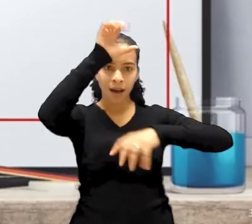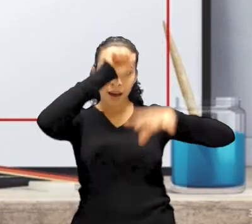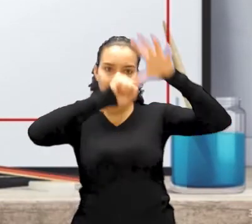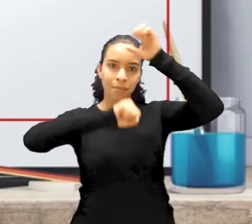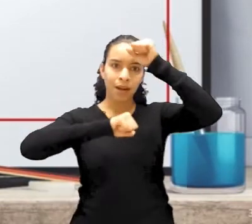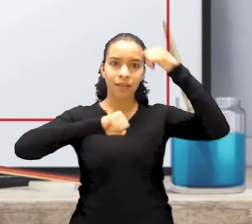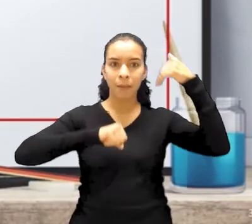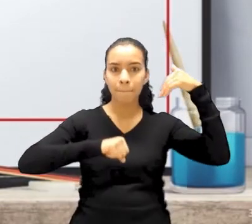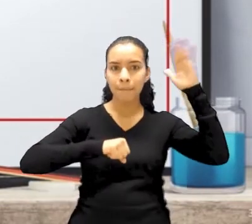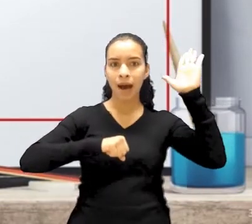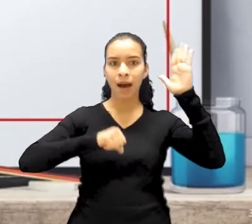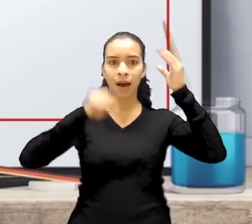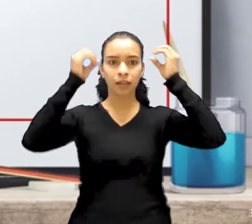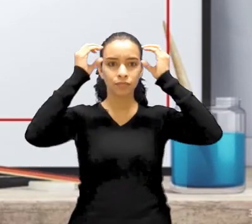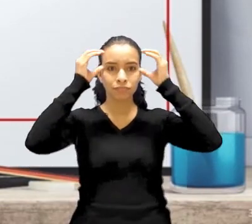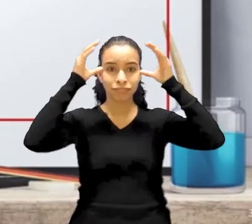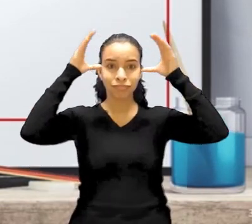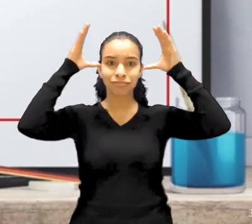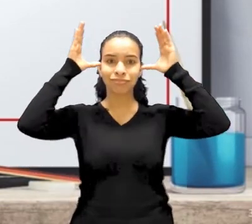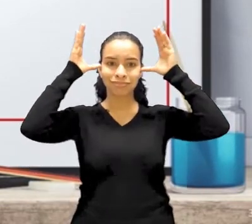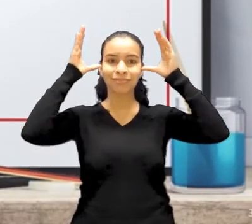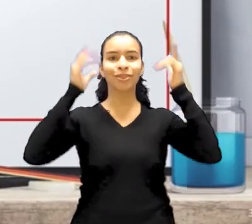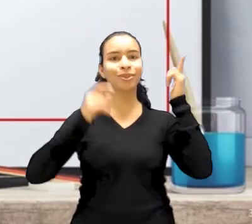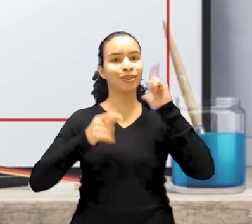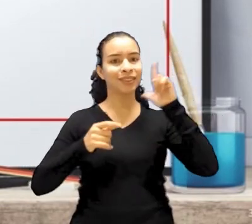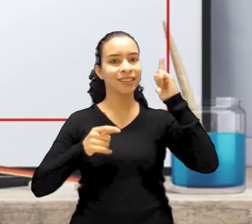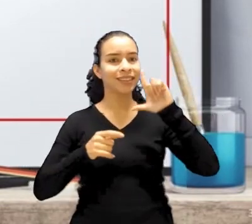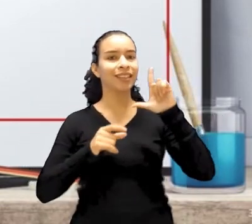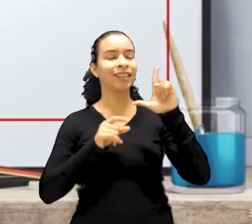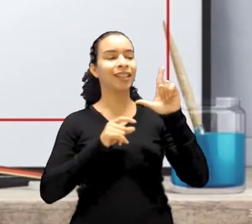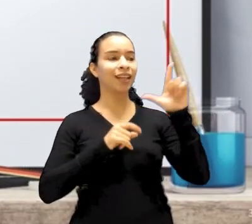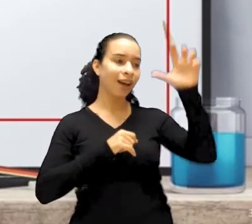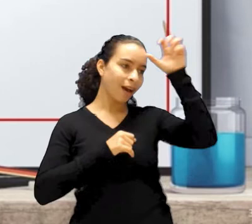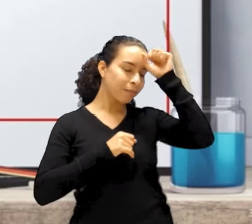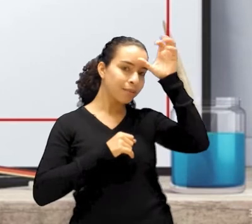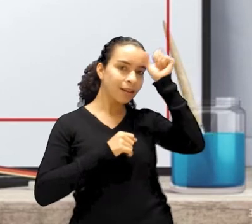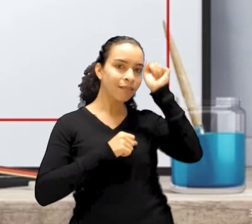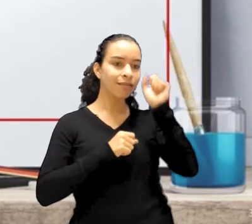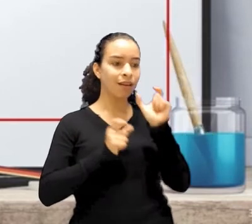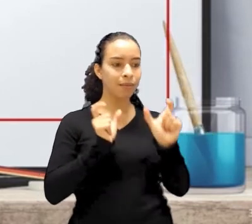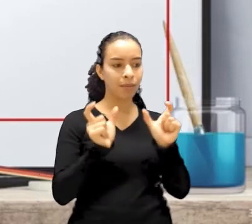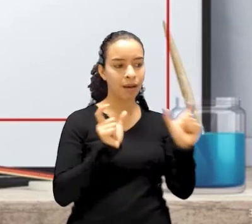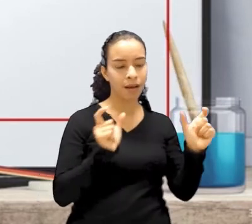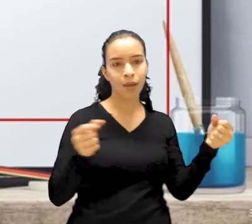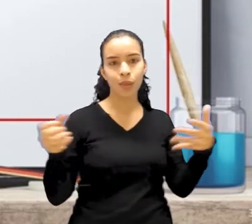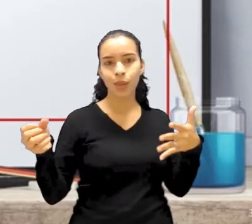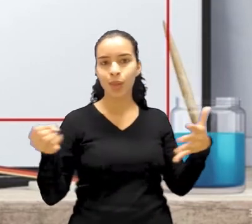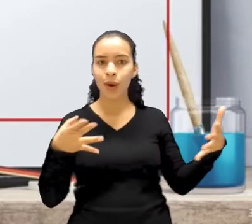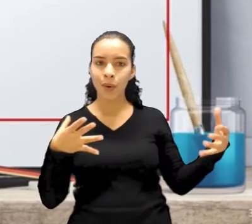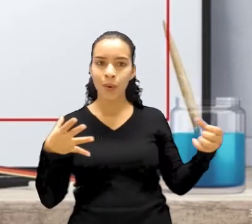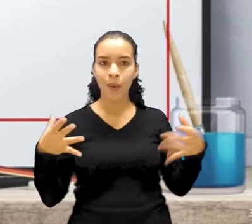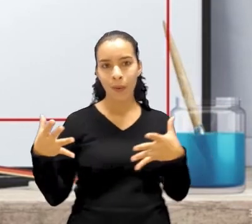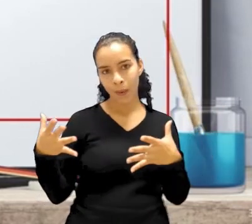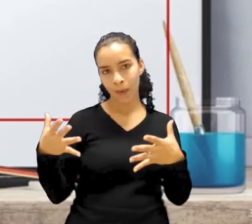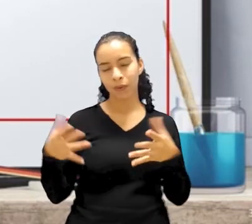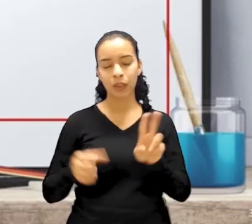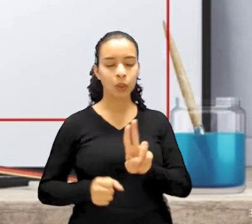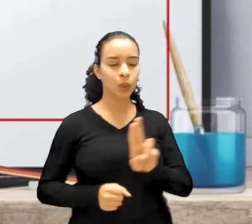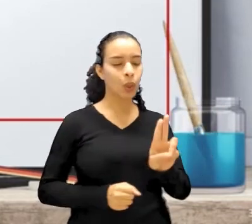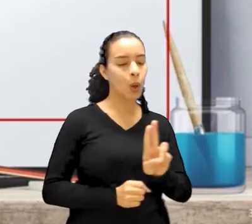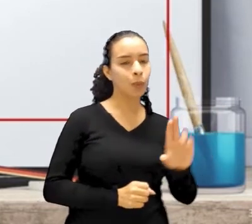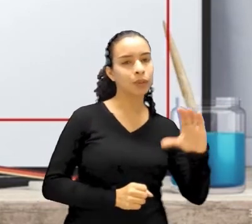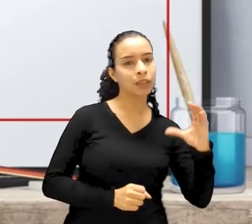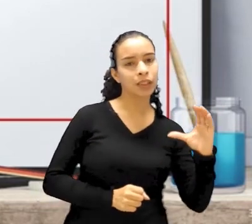seu conhecimento sobre determinado assunto e saiba também os nomes científicos que são